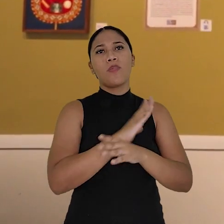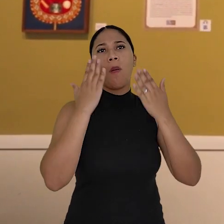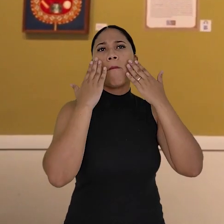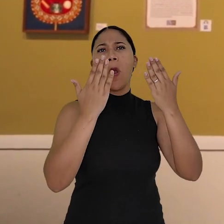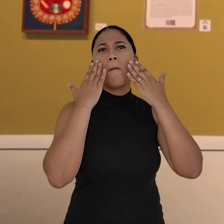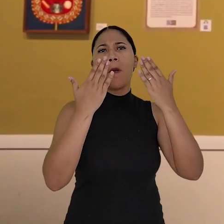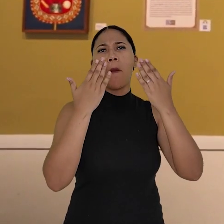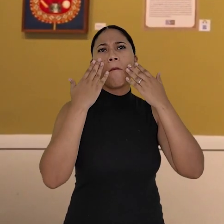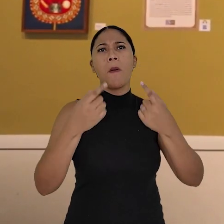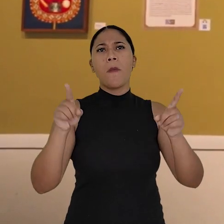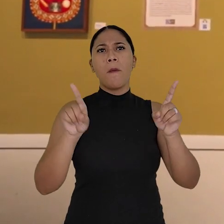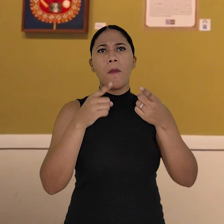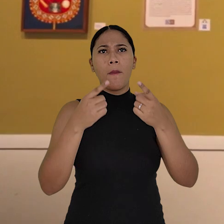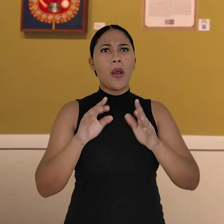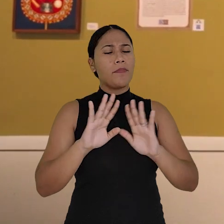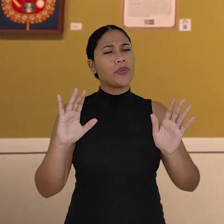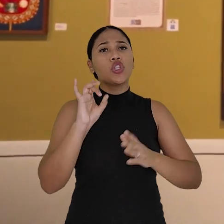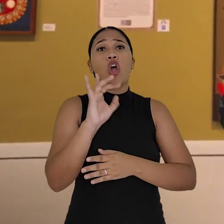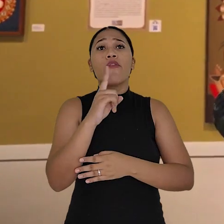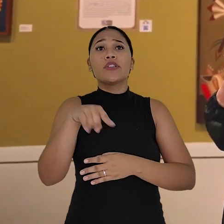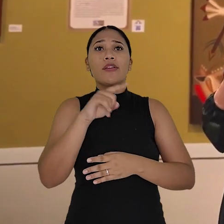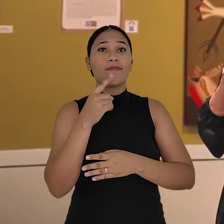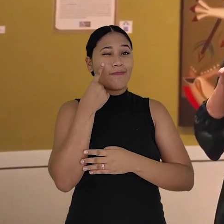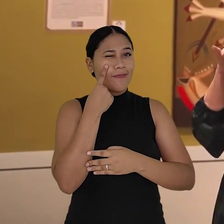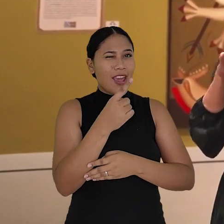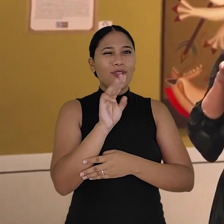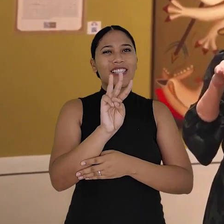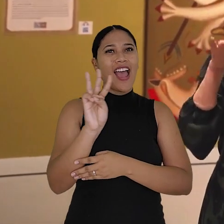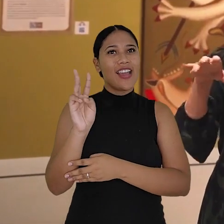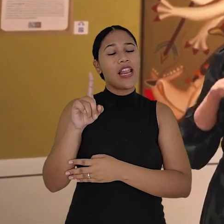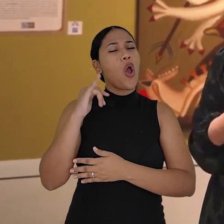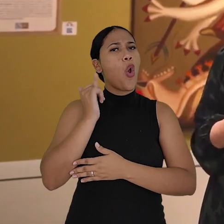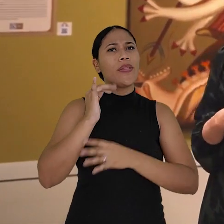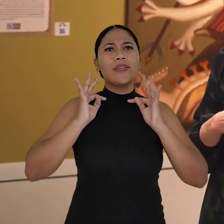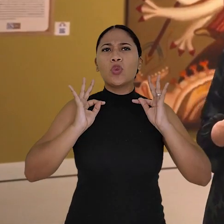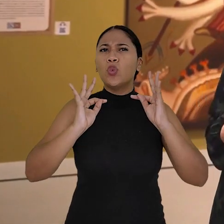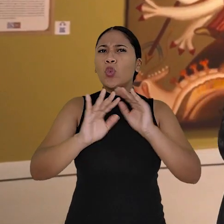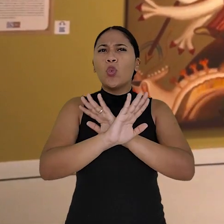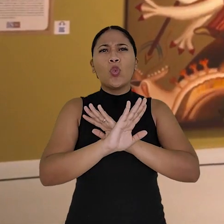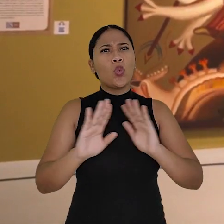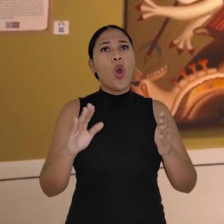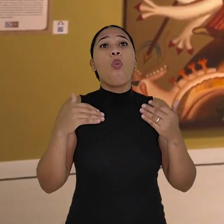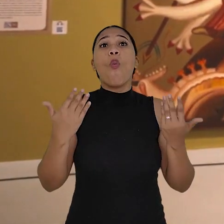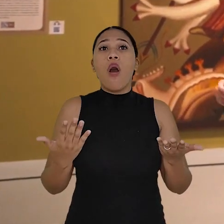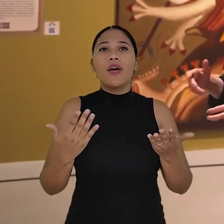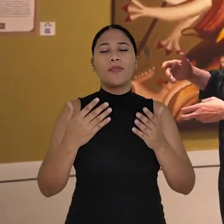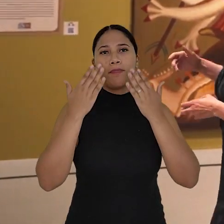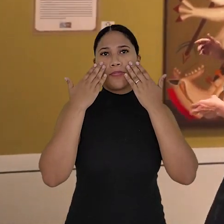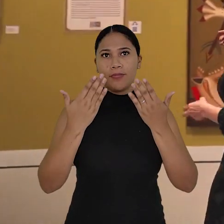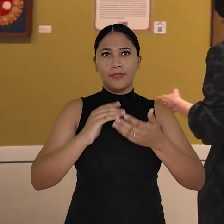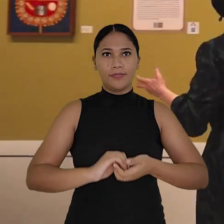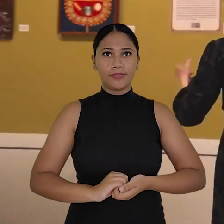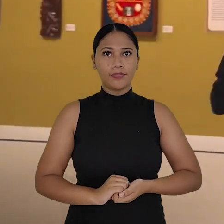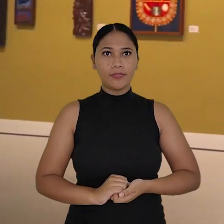apresentações musicais de música armorial. É só vocês olharem lá no site que conta tudo, quanto que a gente tem as